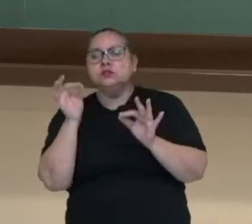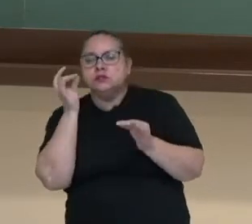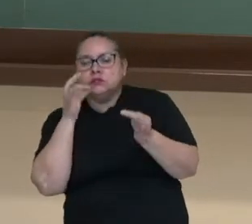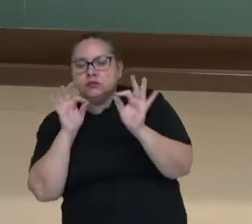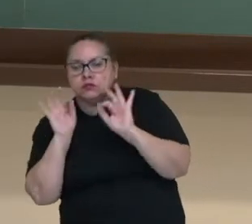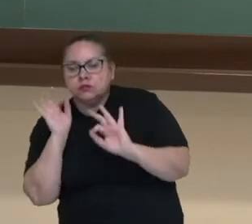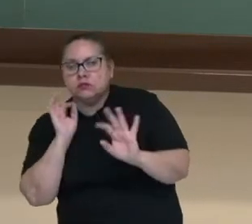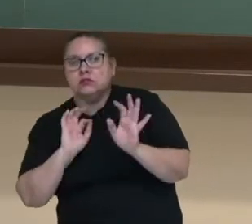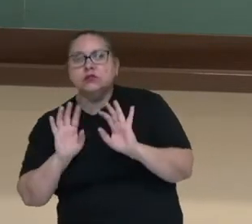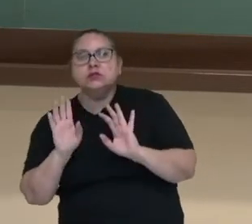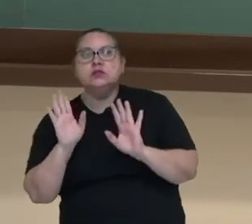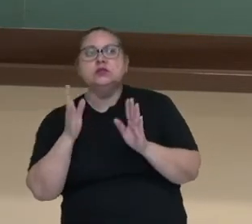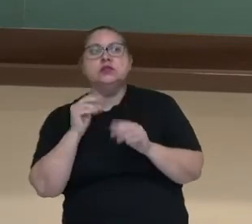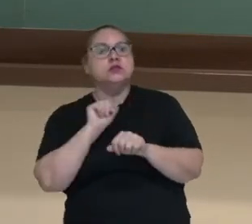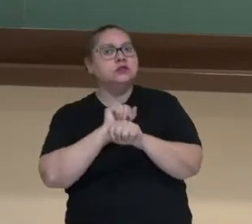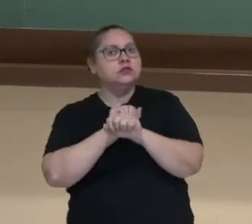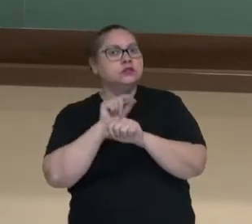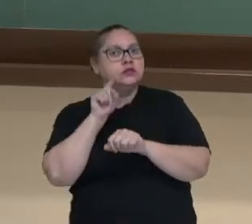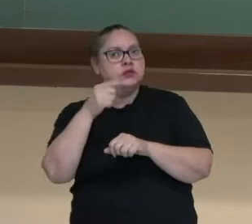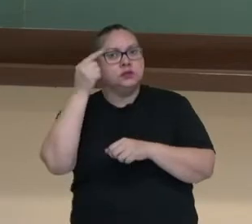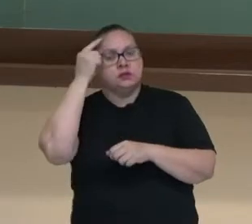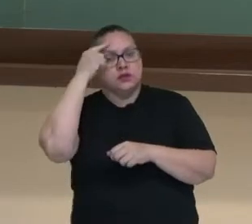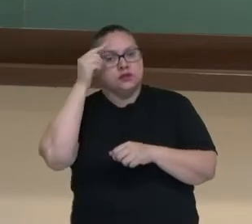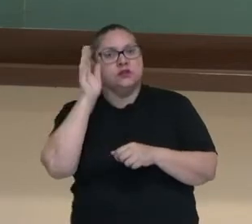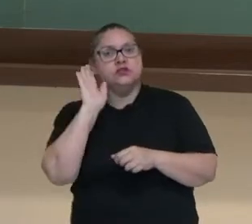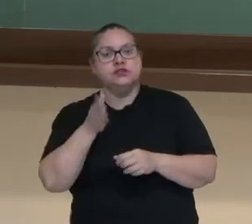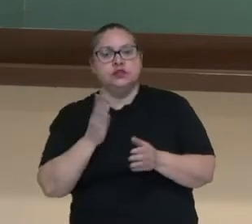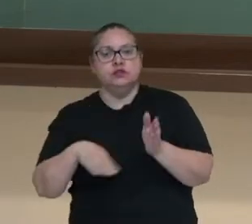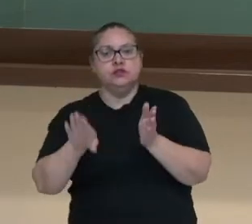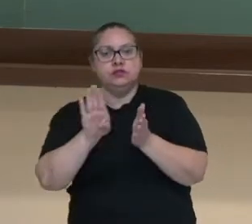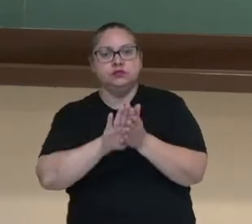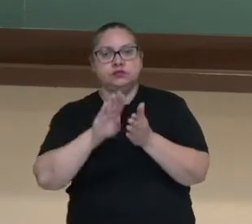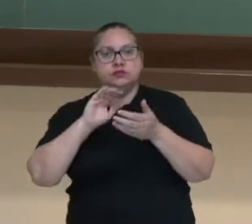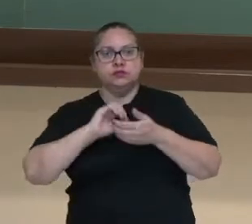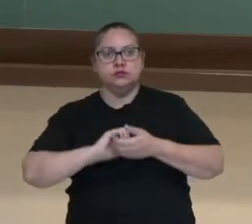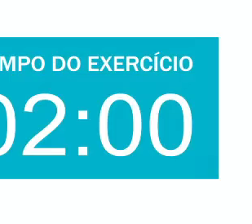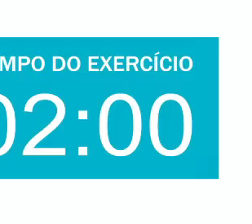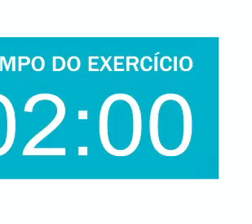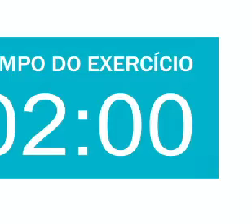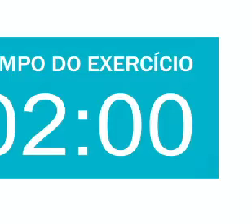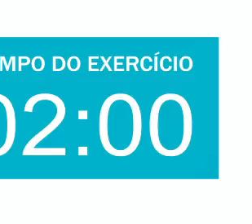aí. E enquanto você pensa, eu já volto.